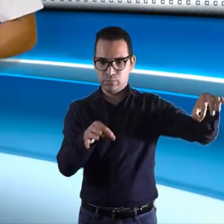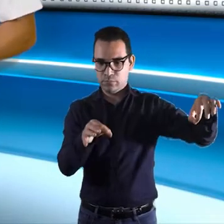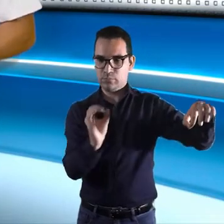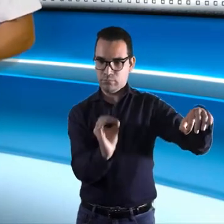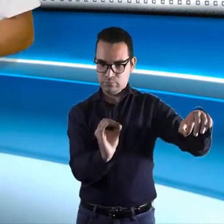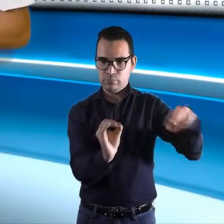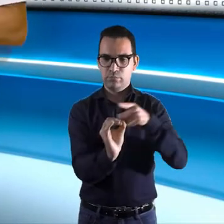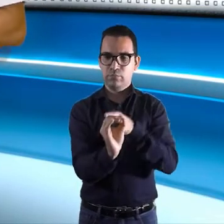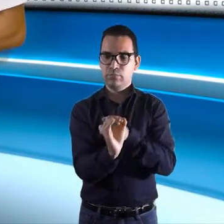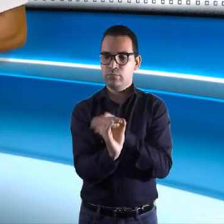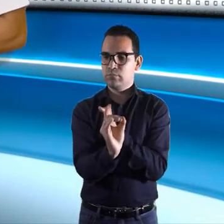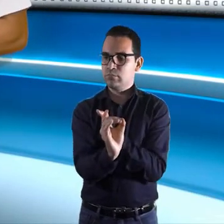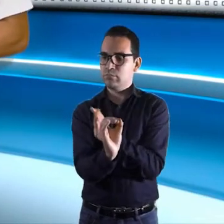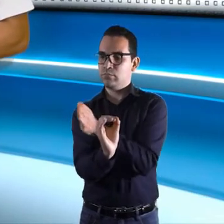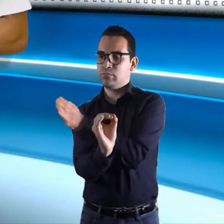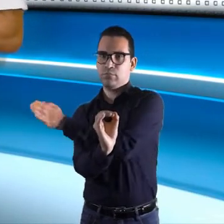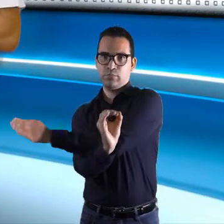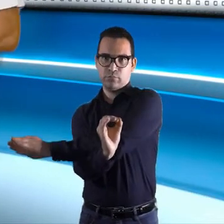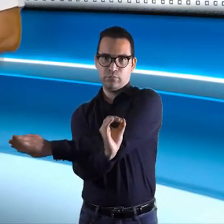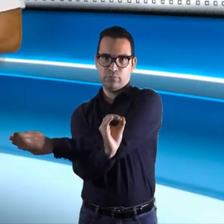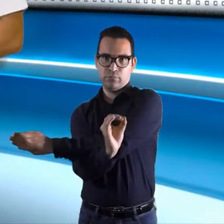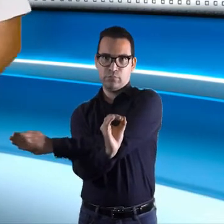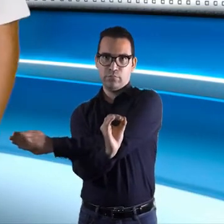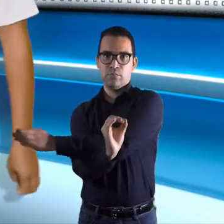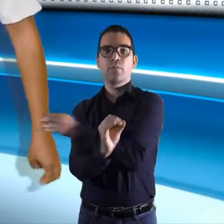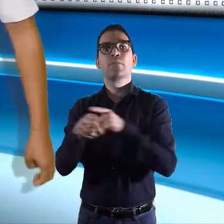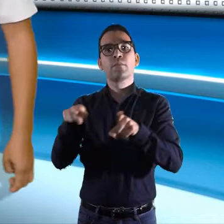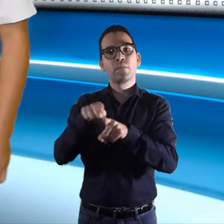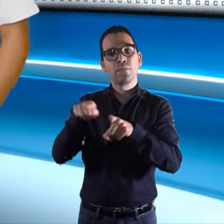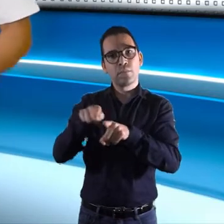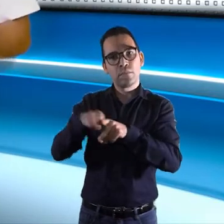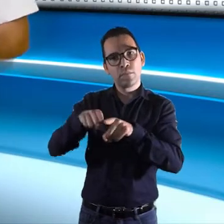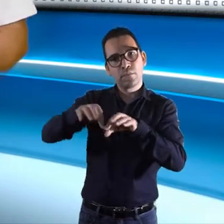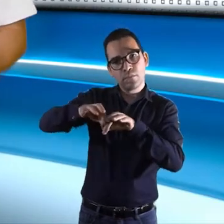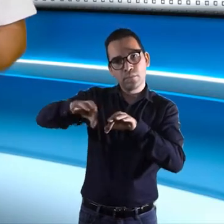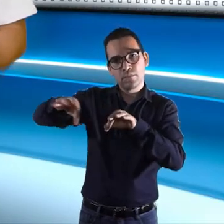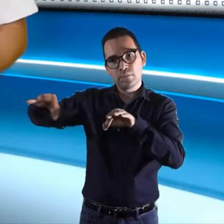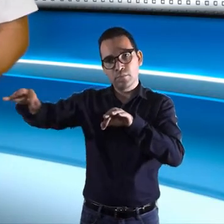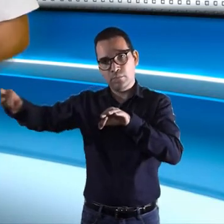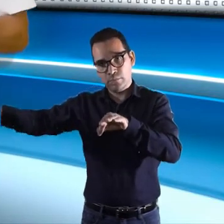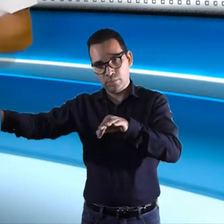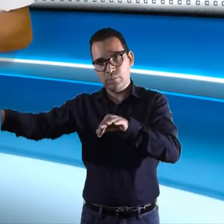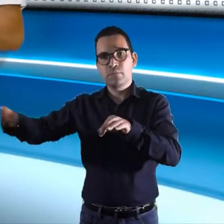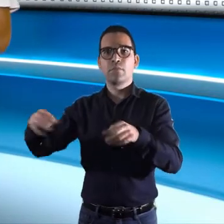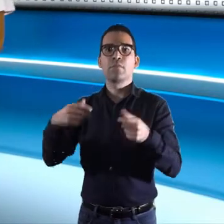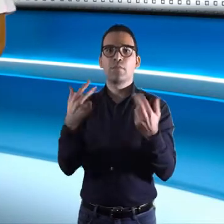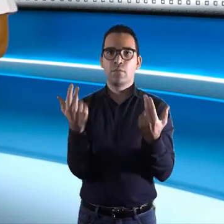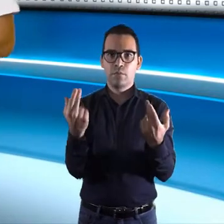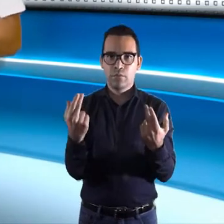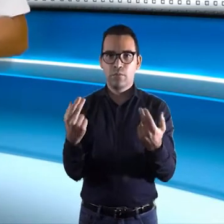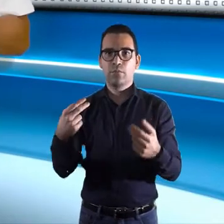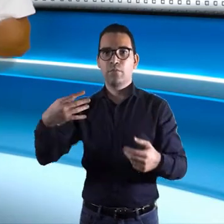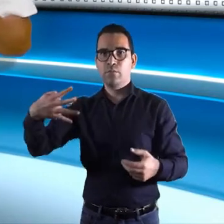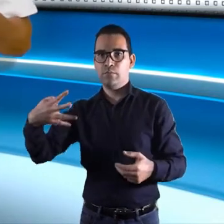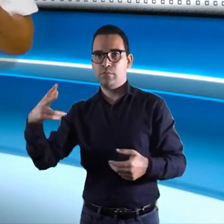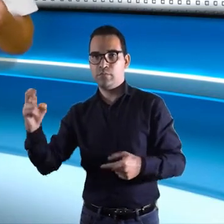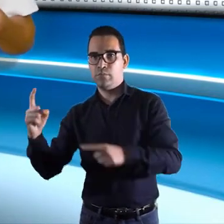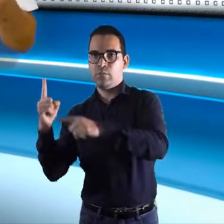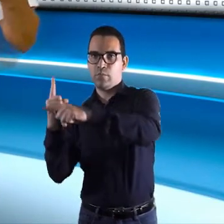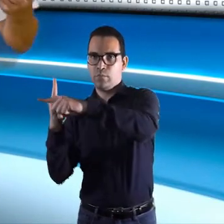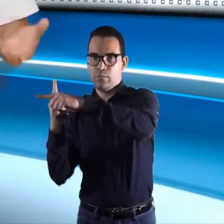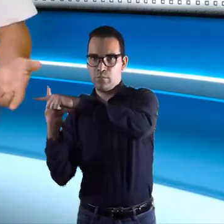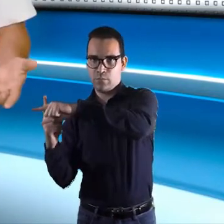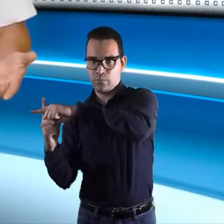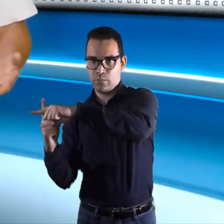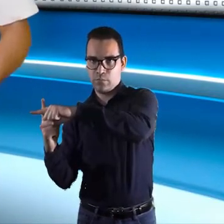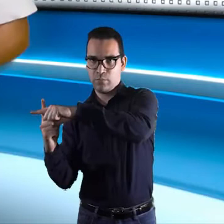E encontramos o 45 positivo. Logo, o simétrico ou o